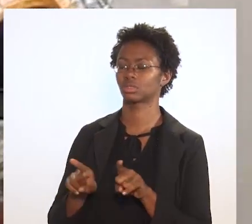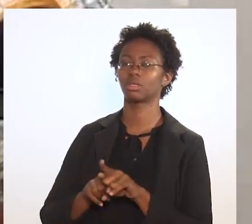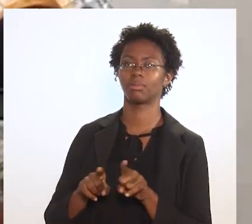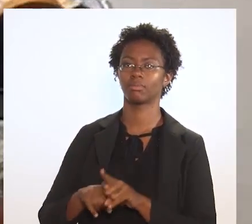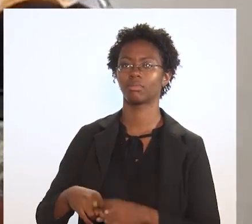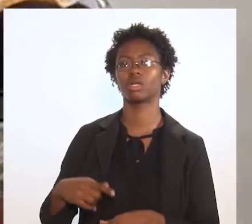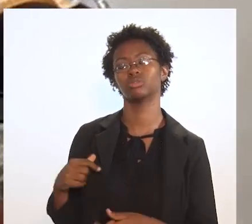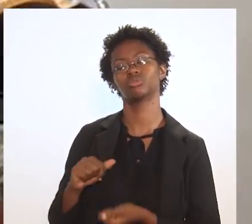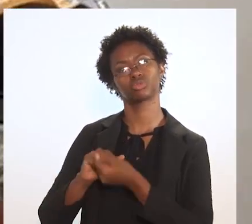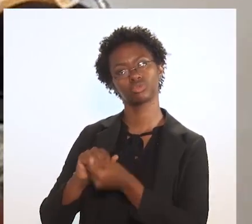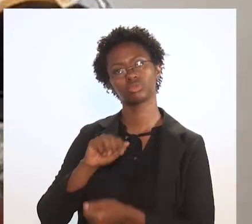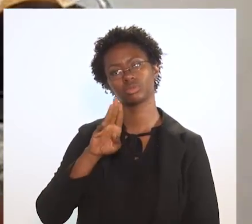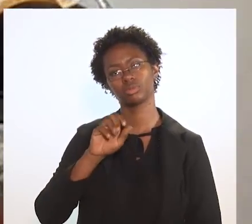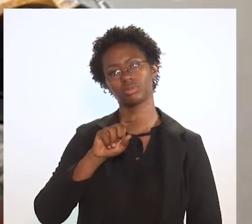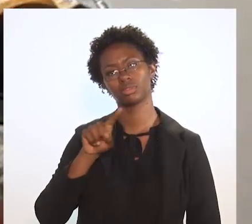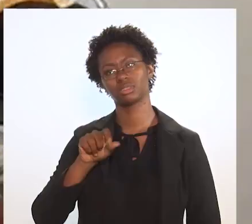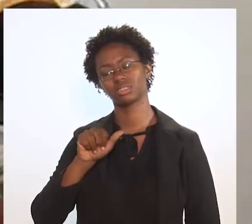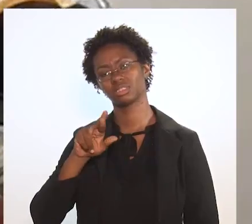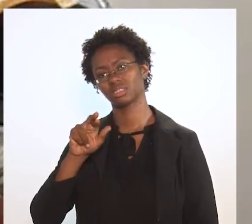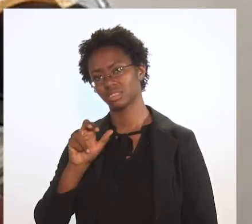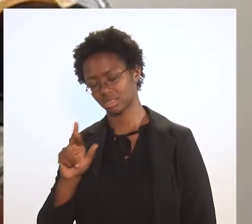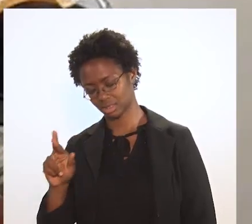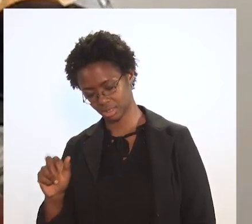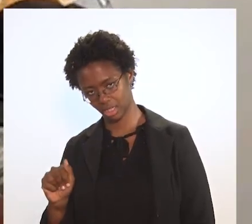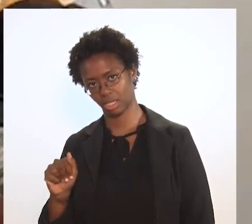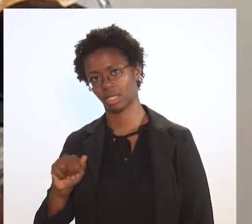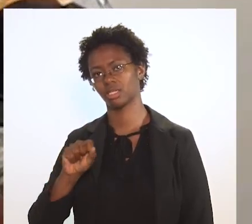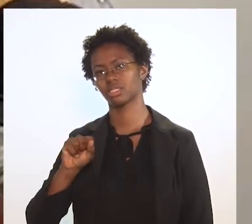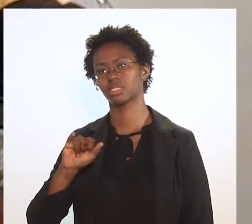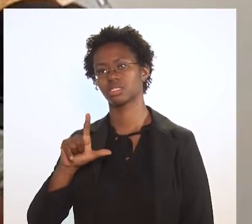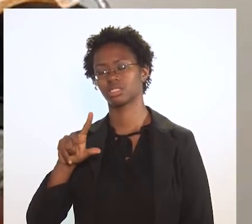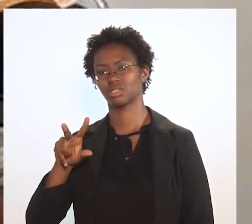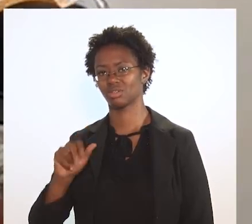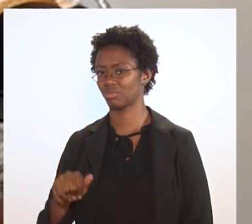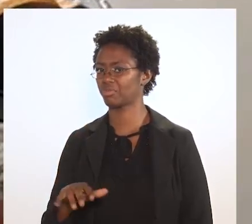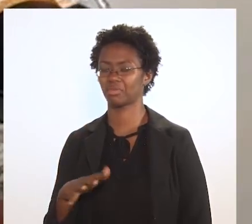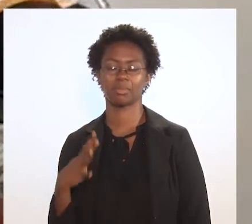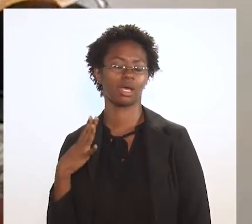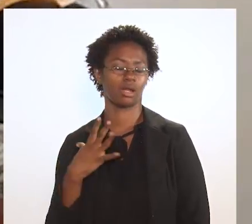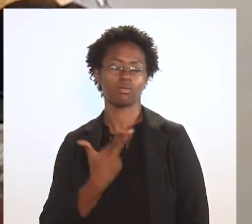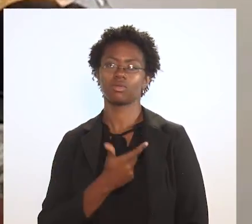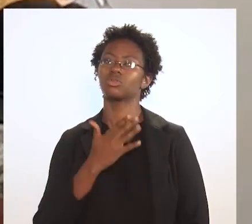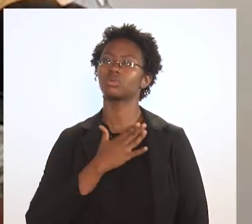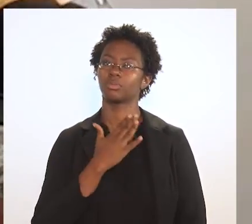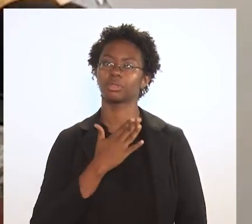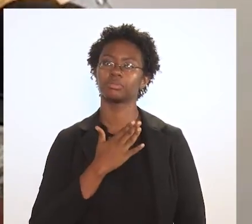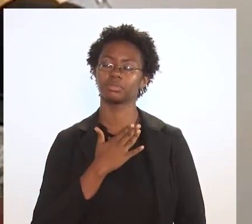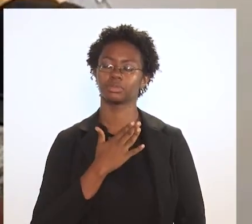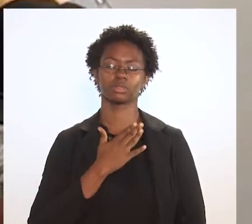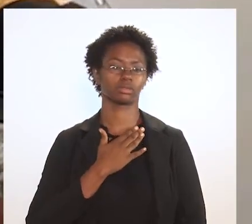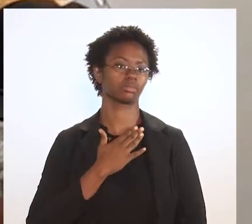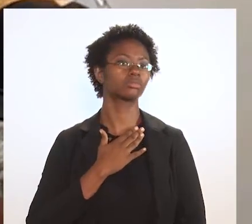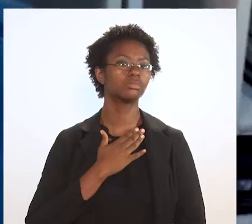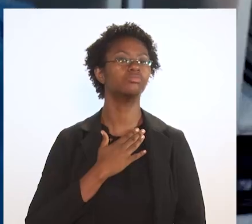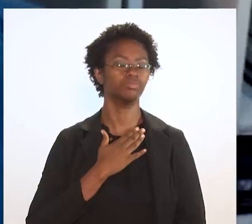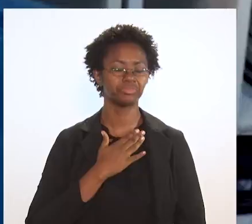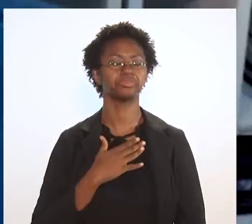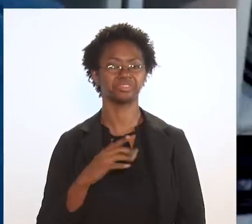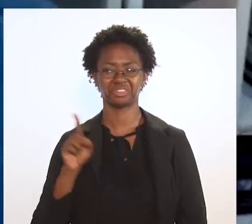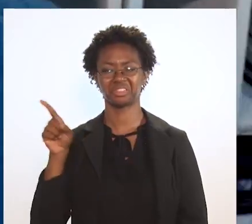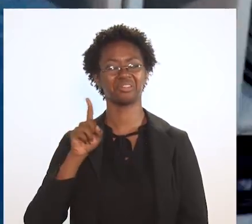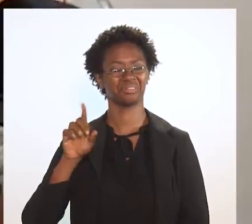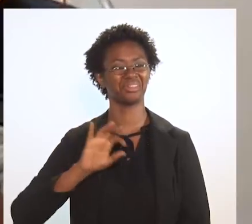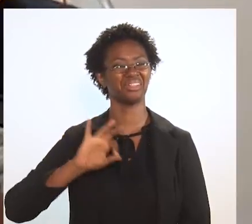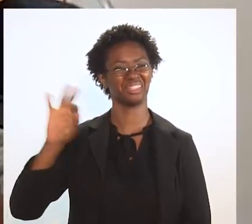Participei na banda do Bezerra da Silva. Ali foi minha pós-graduação, tocar com o Bezerra da Silva, porque... Foi o